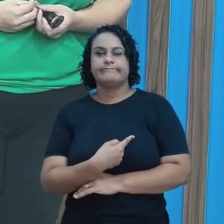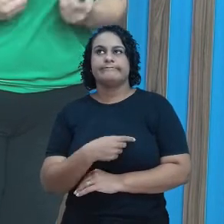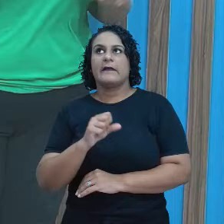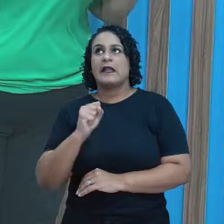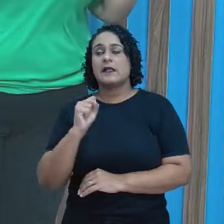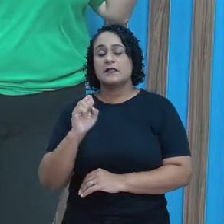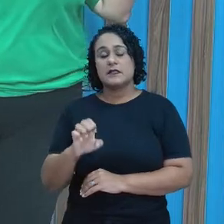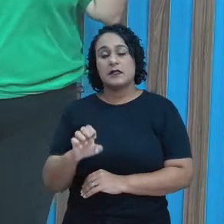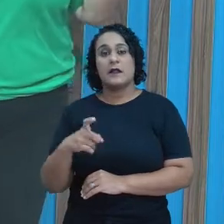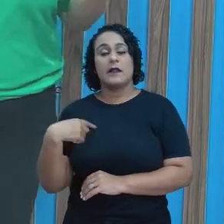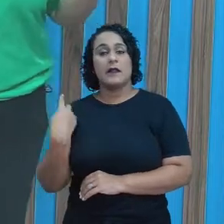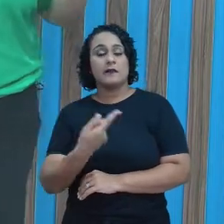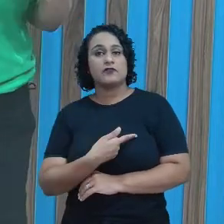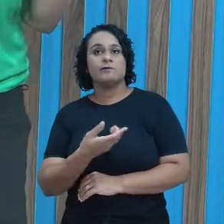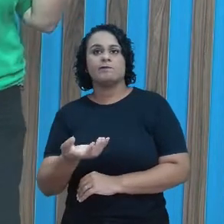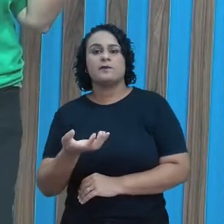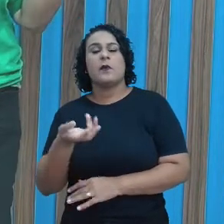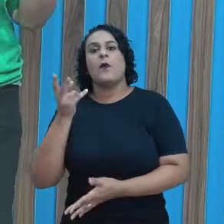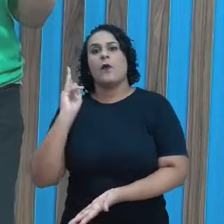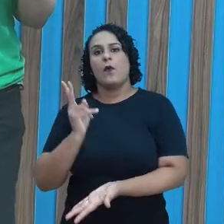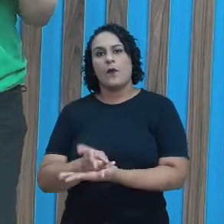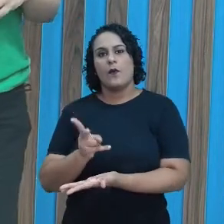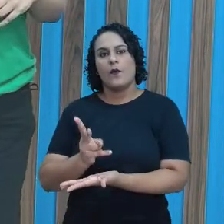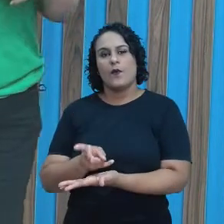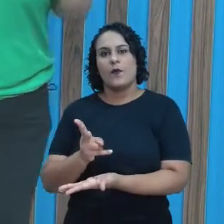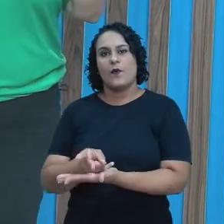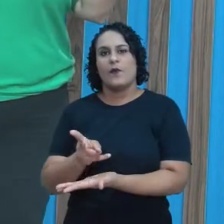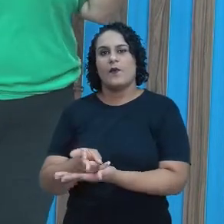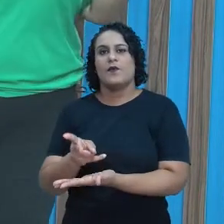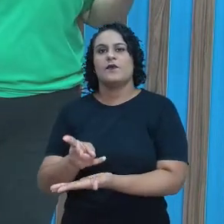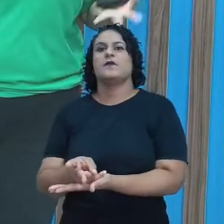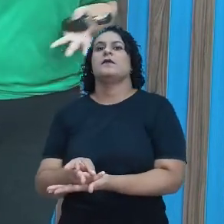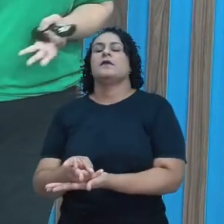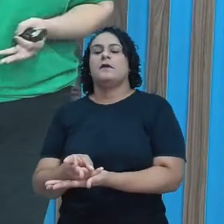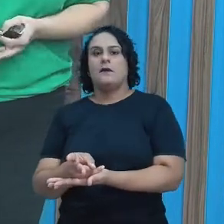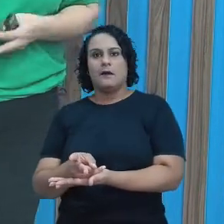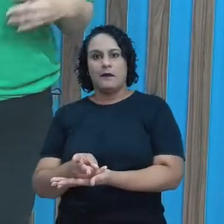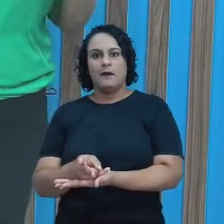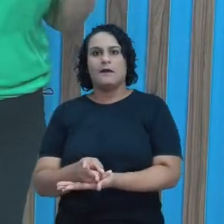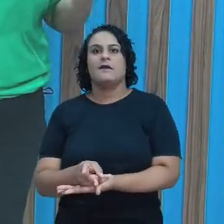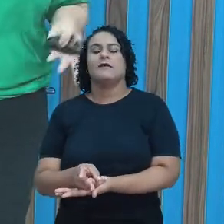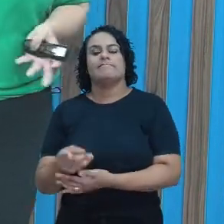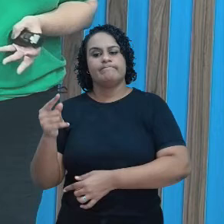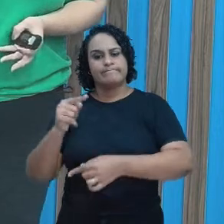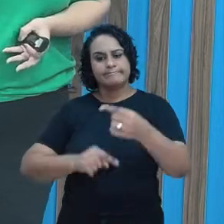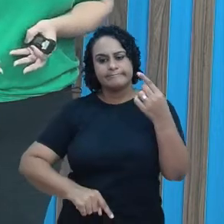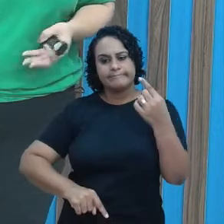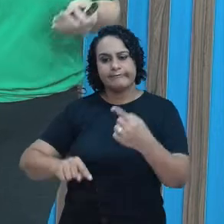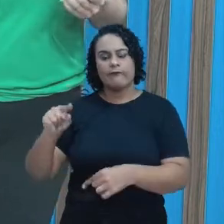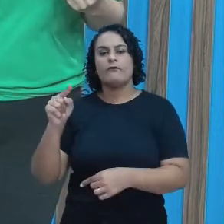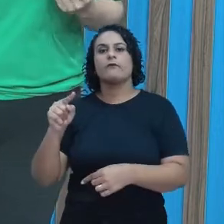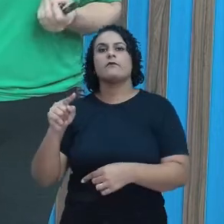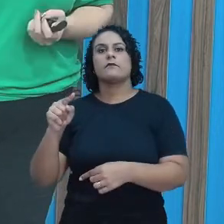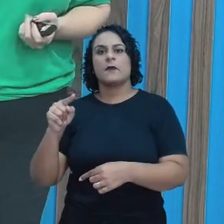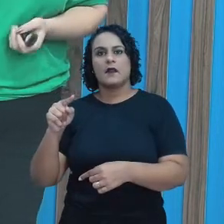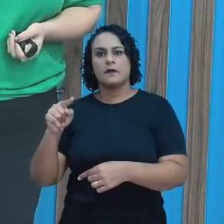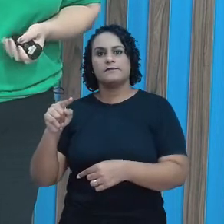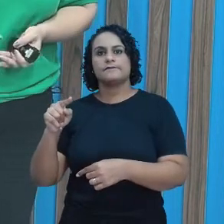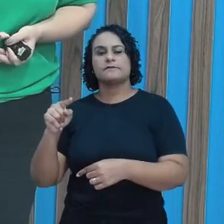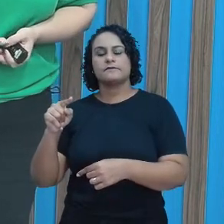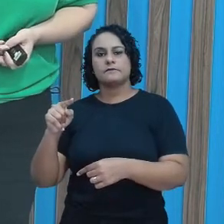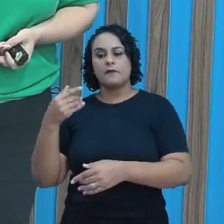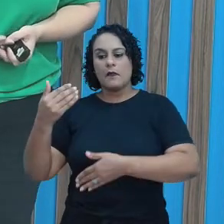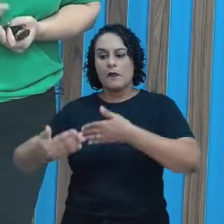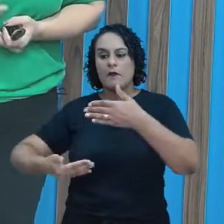gente quiser continuar, né, andar para frente, evoluir, a gente também